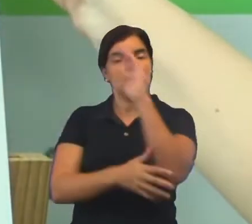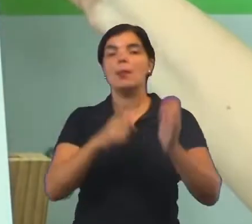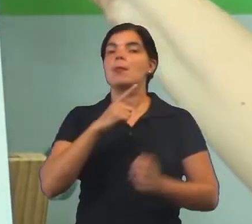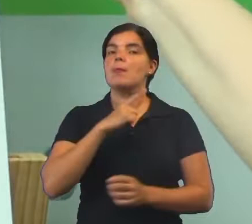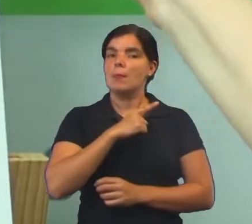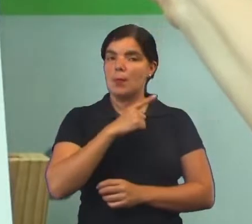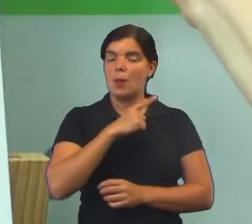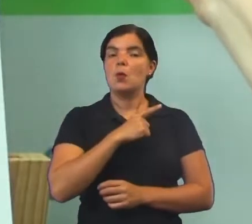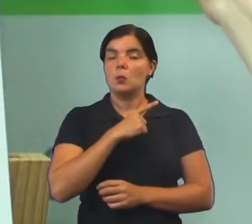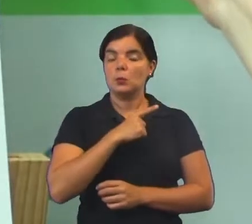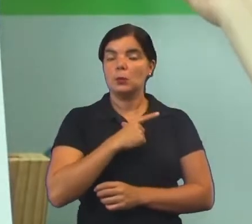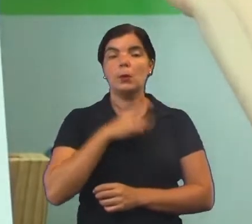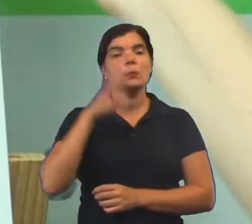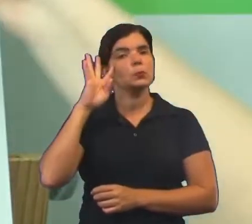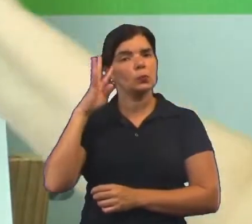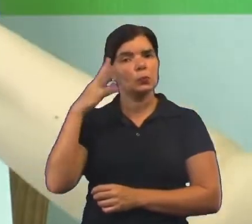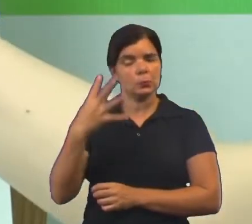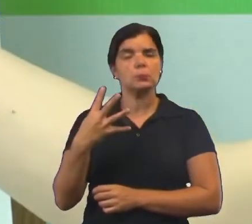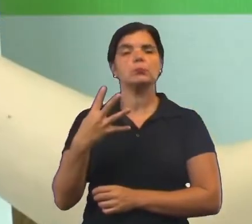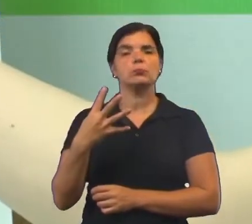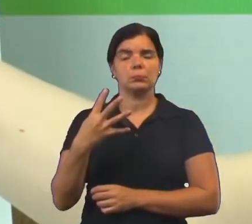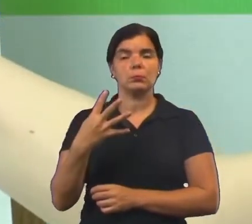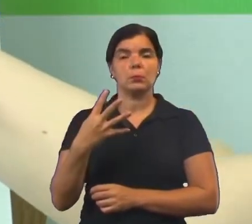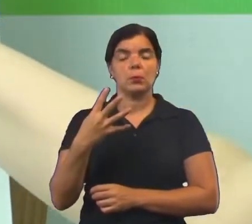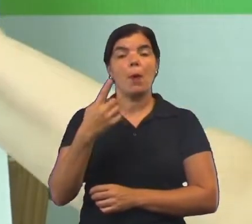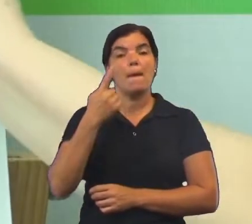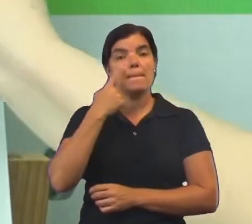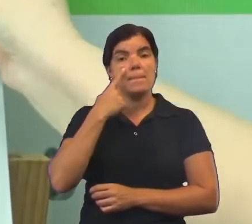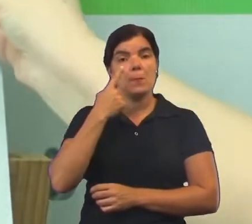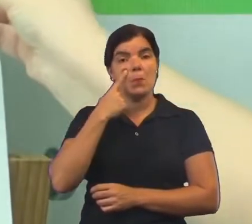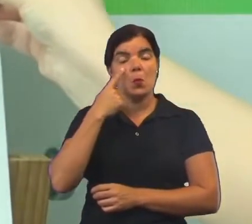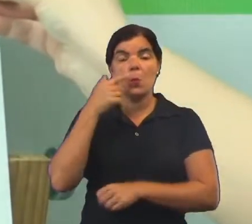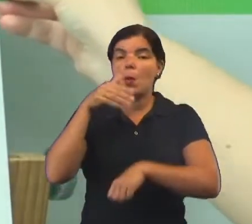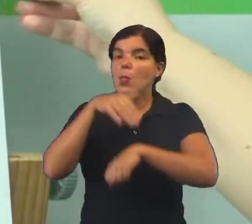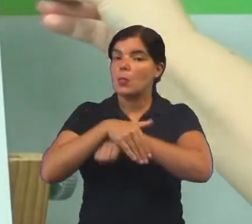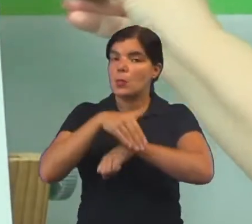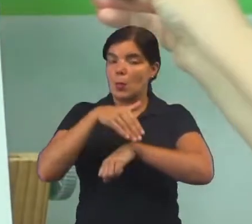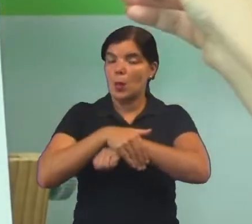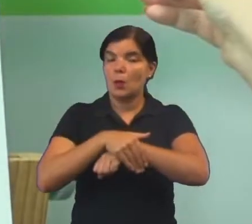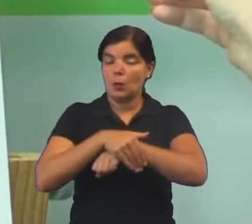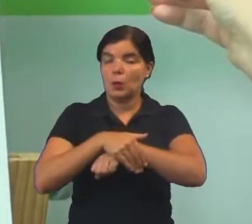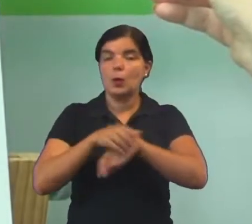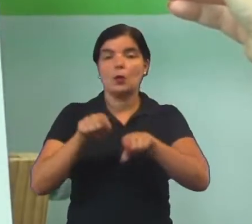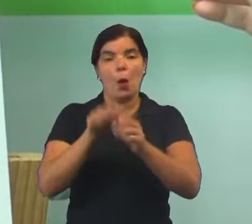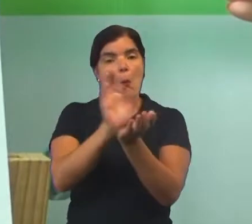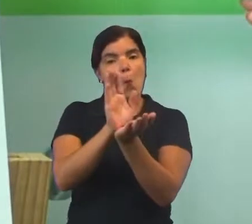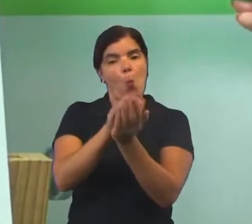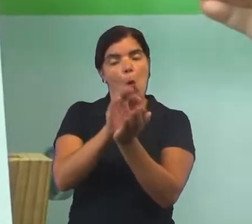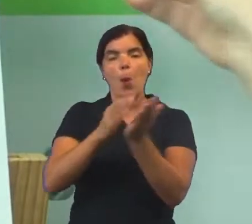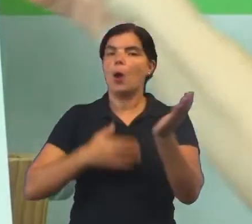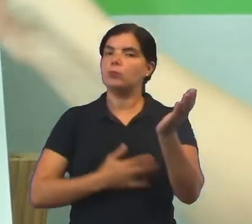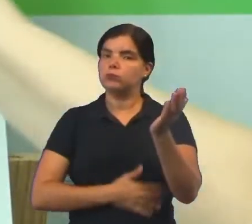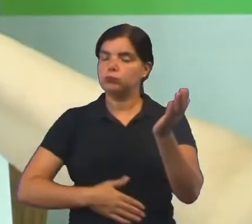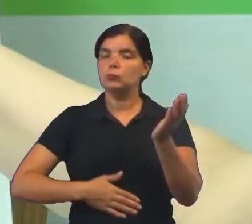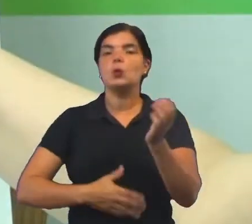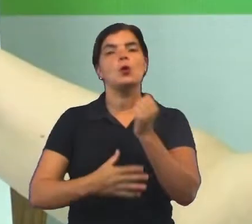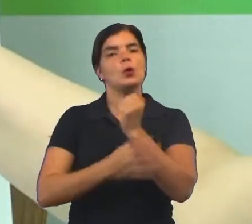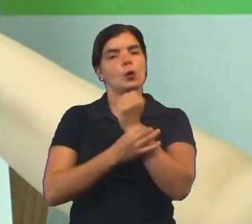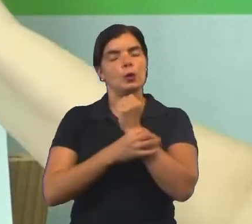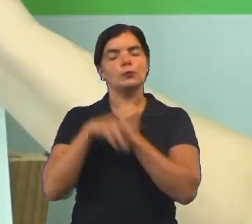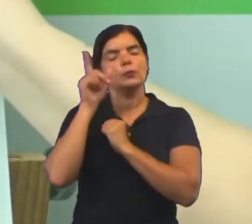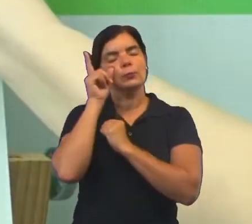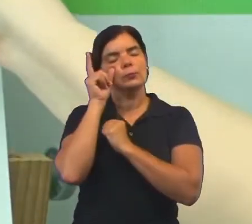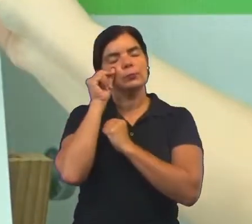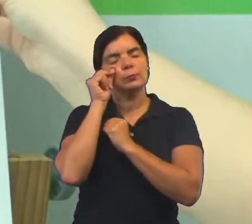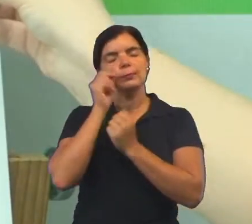tiveram que tomar algumas providências para resgatar a noite da barriga do jacaré e garantir a